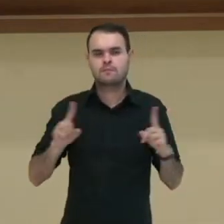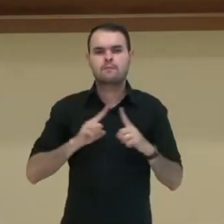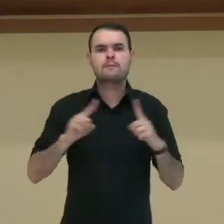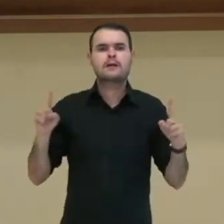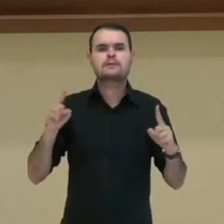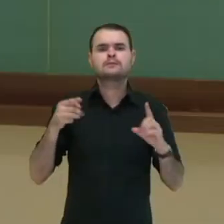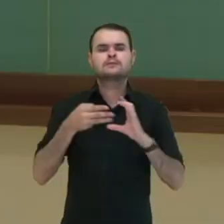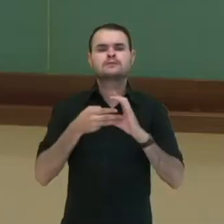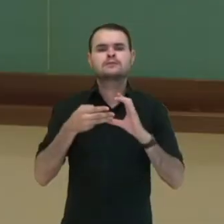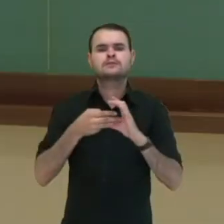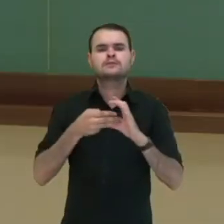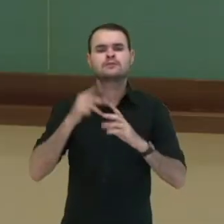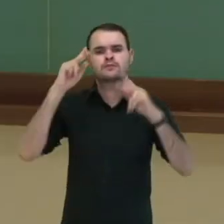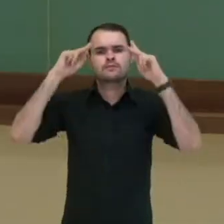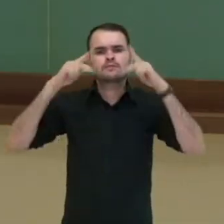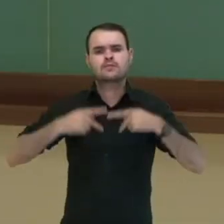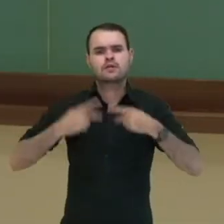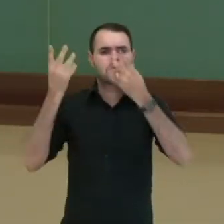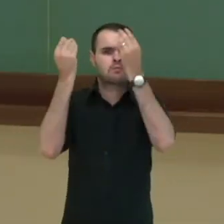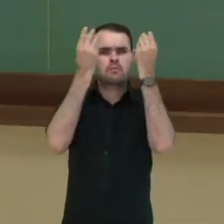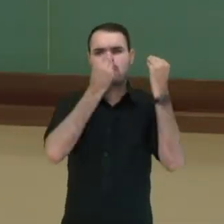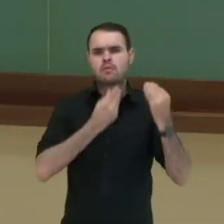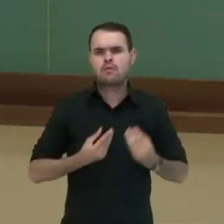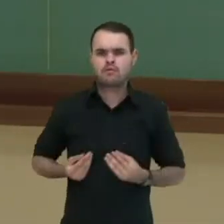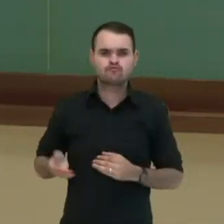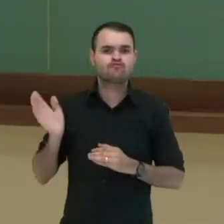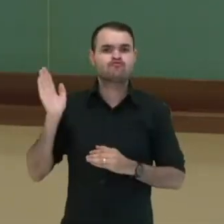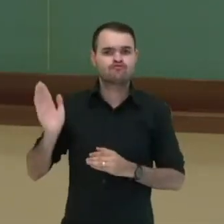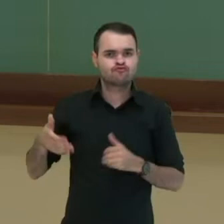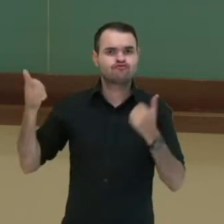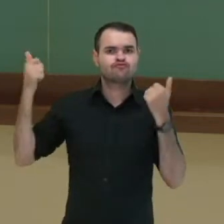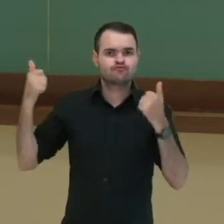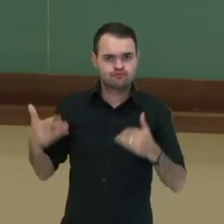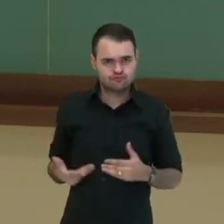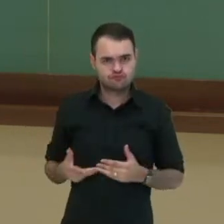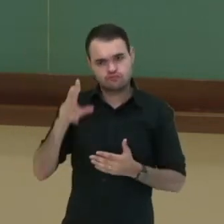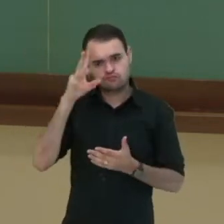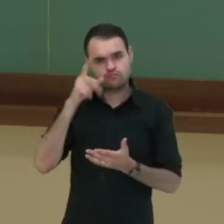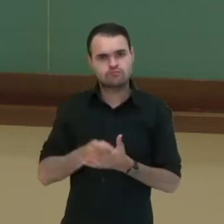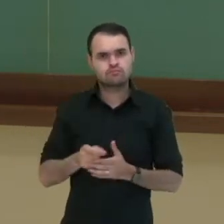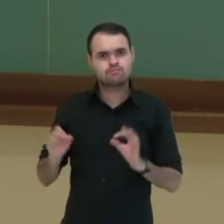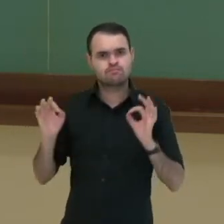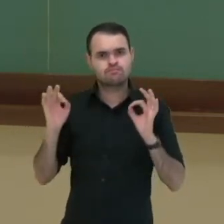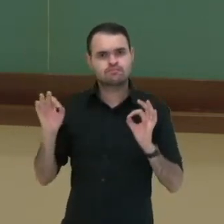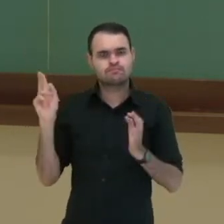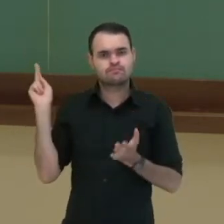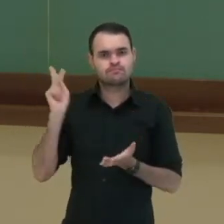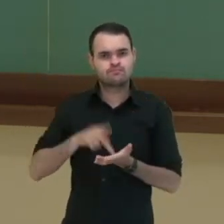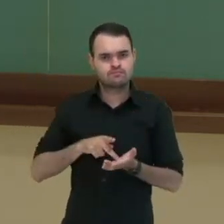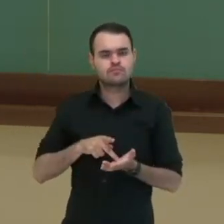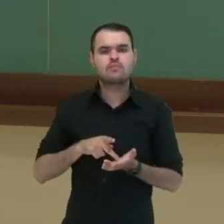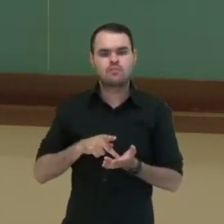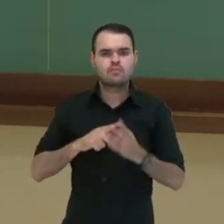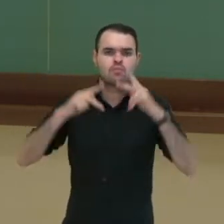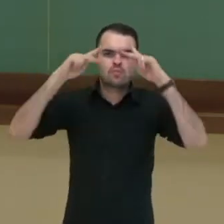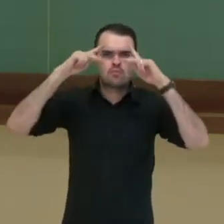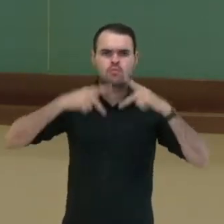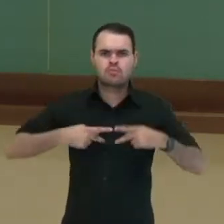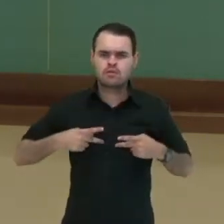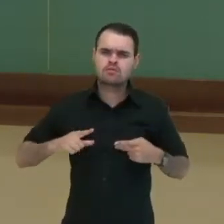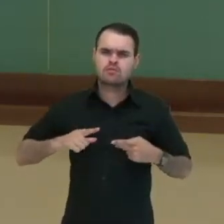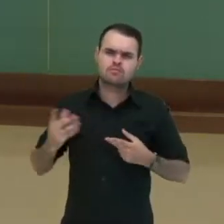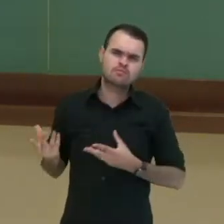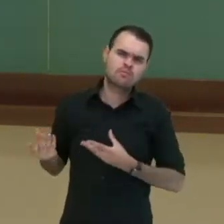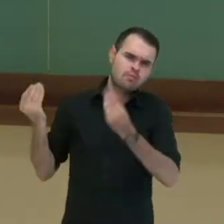humano, são muitas, nós já afirmamos isso, uma afirmativa verdadeira. O corpo humano é formado por muitas